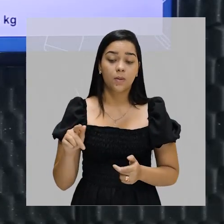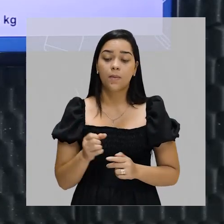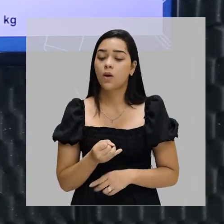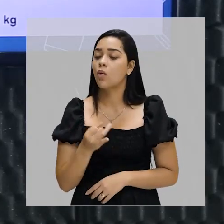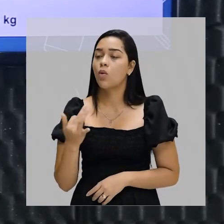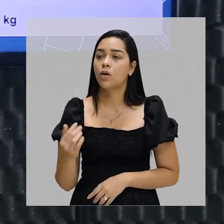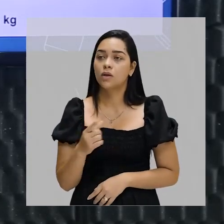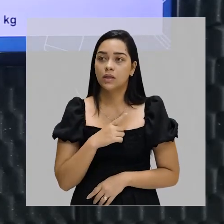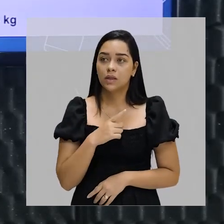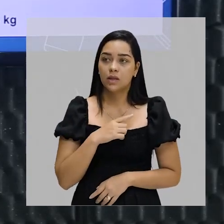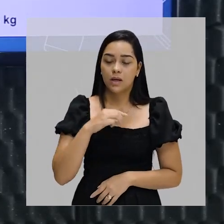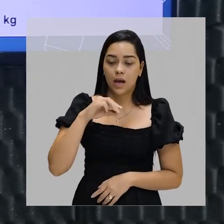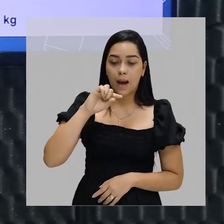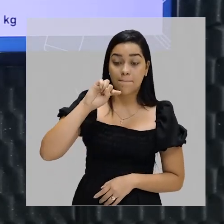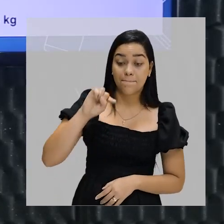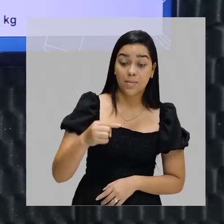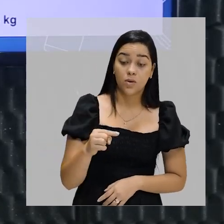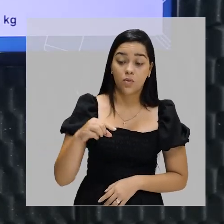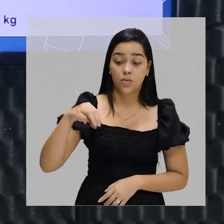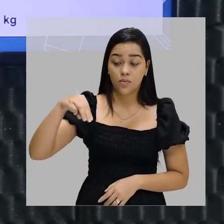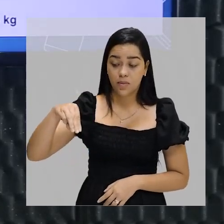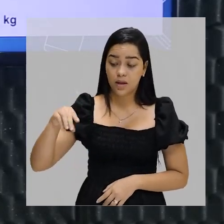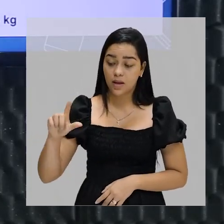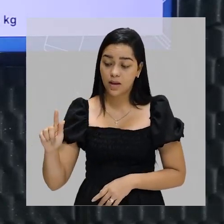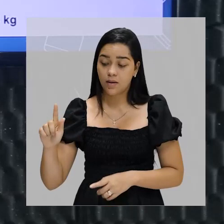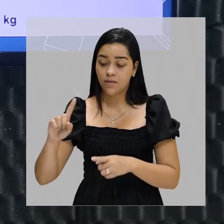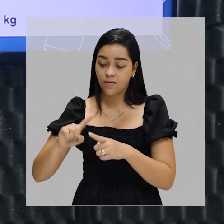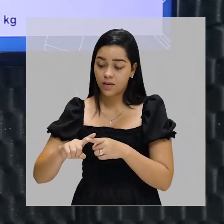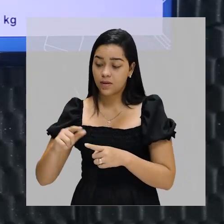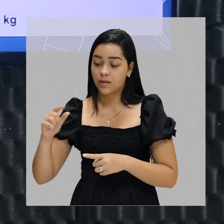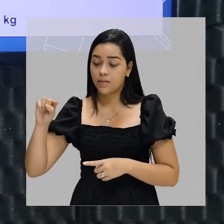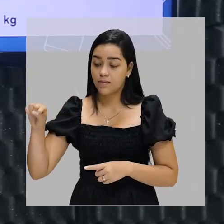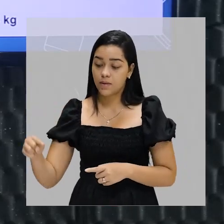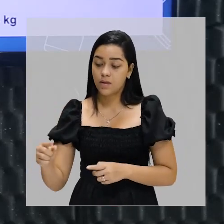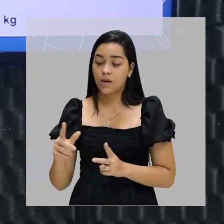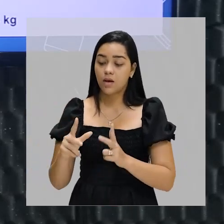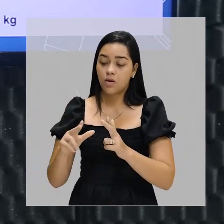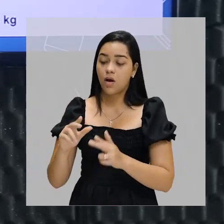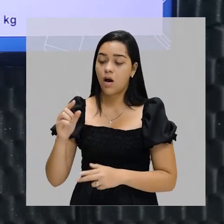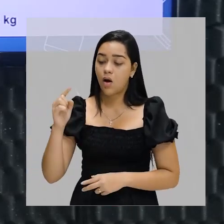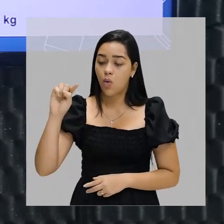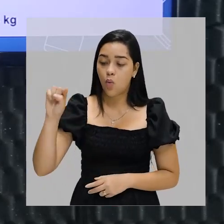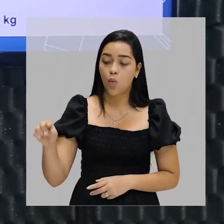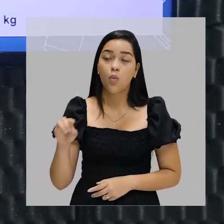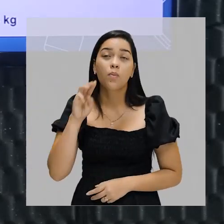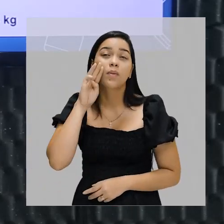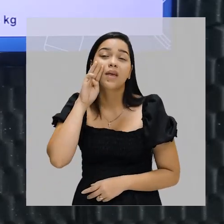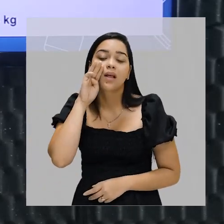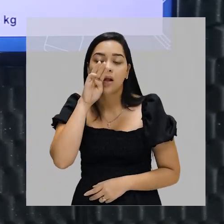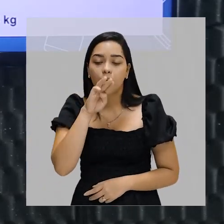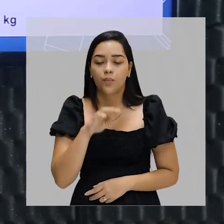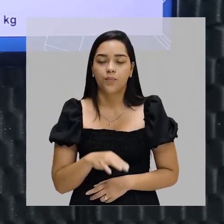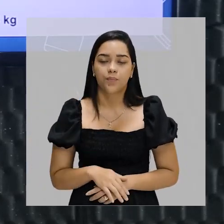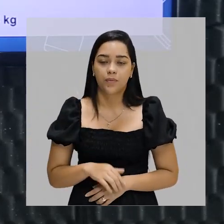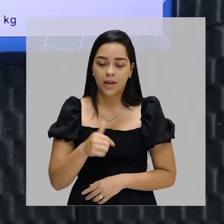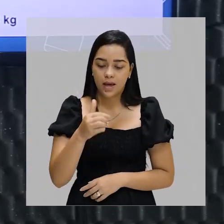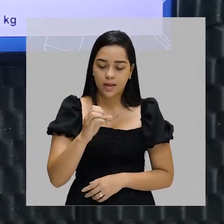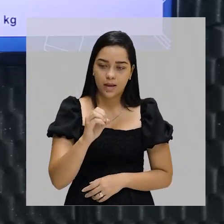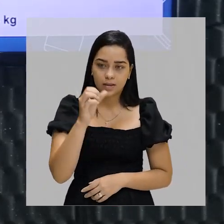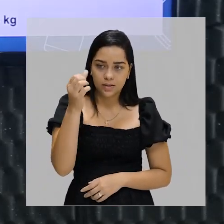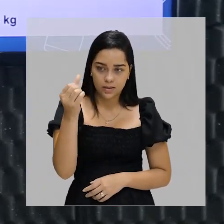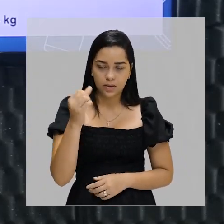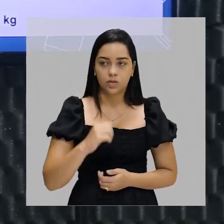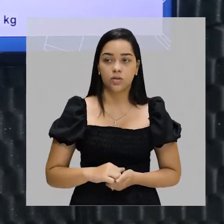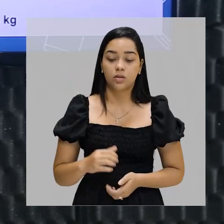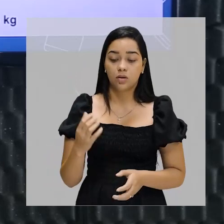equivale a 1000 miligramas. Então, 1000 vezes 1000, 1 milhão. 10 elevado à sexta.